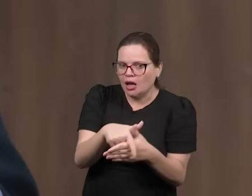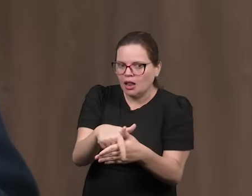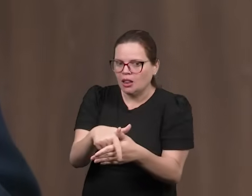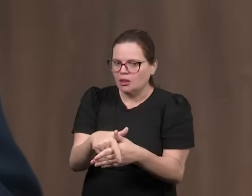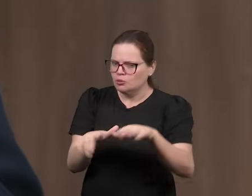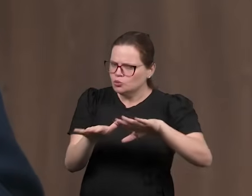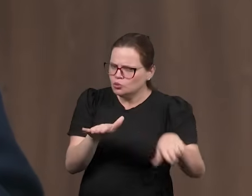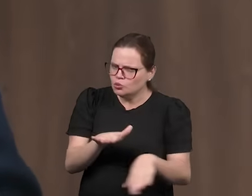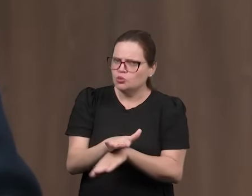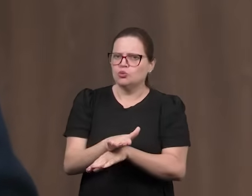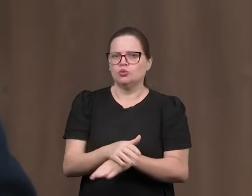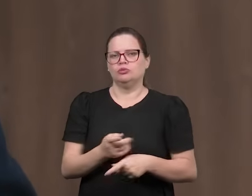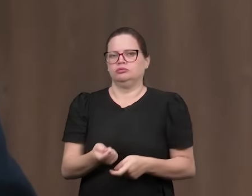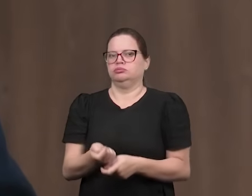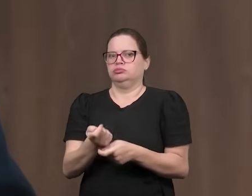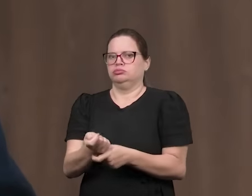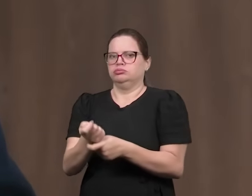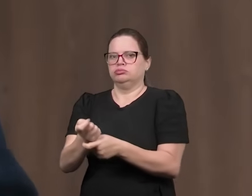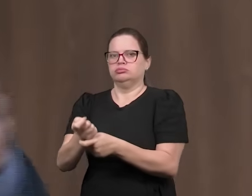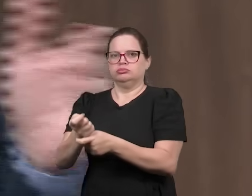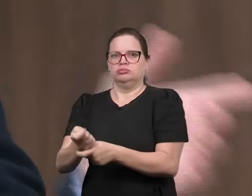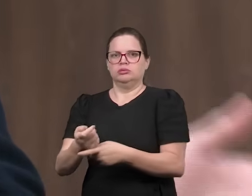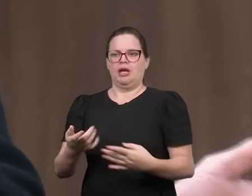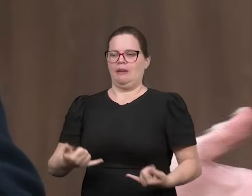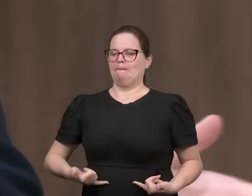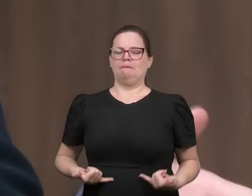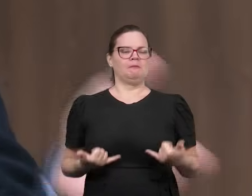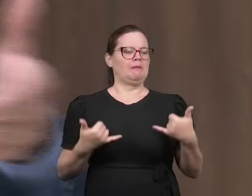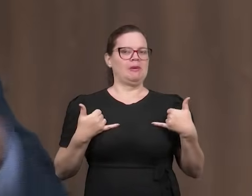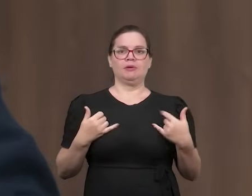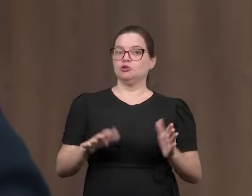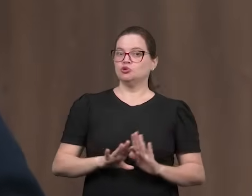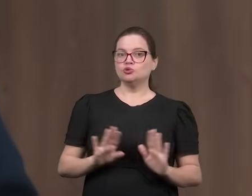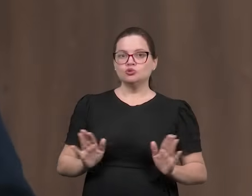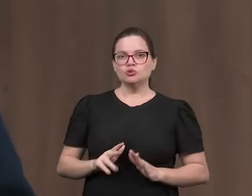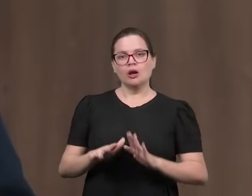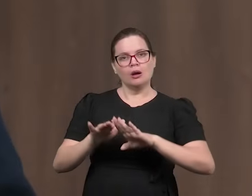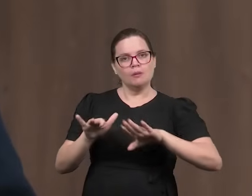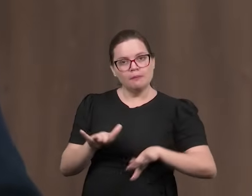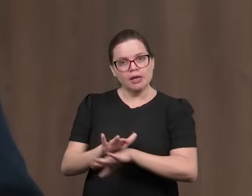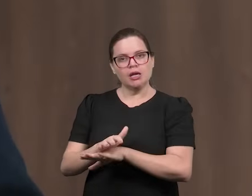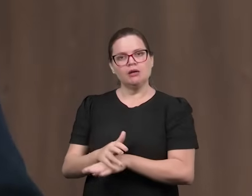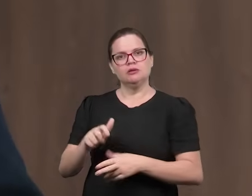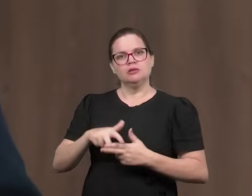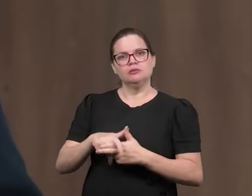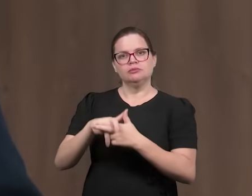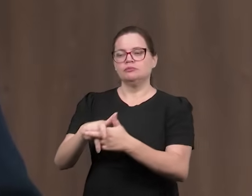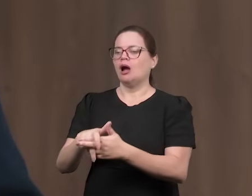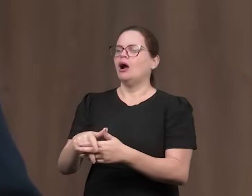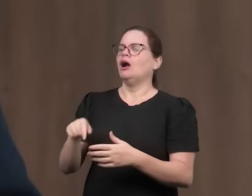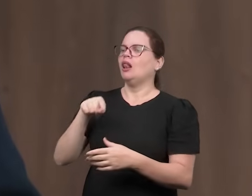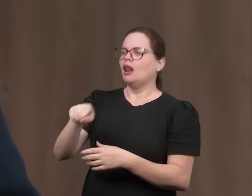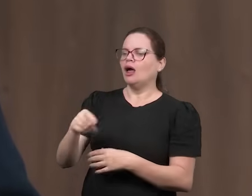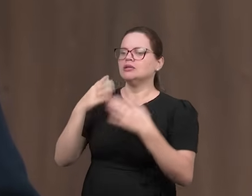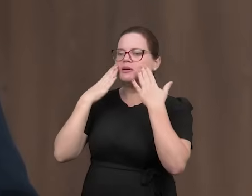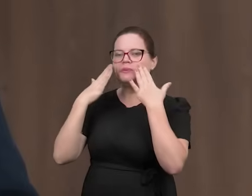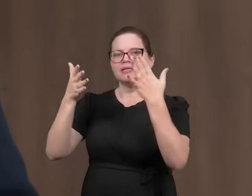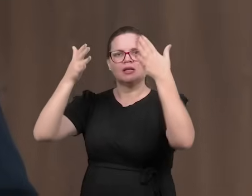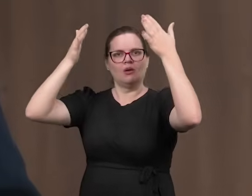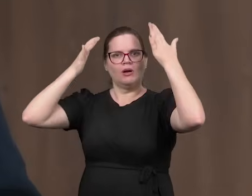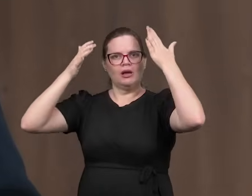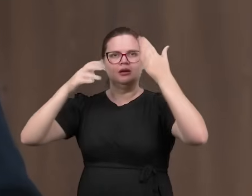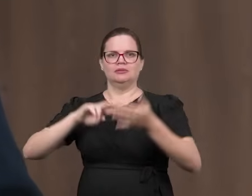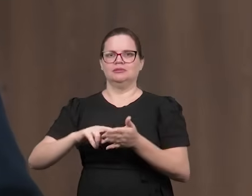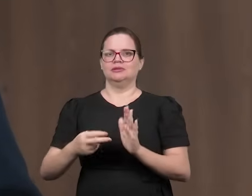Davi chegar ali e ser bem recebido, né? E não ser altivo, mas ser humilde, o que ele sempre foi. Eu sou pobre e necessitado, né?